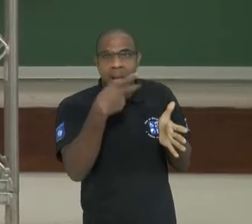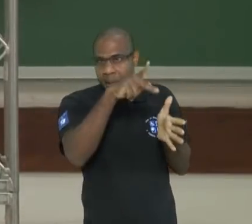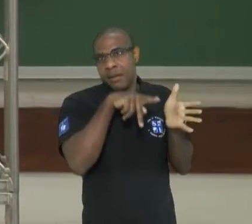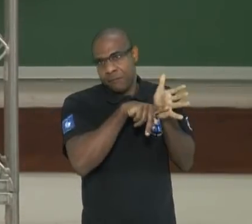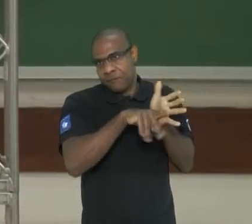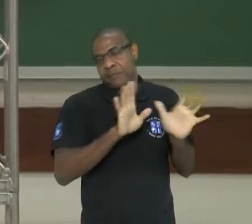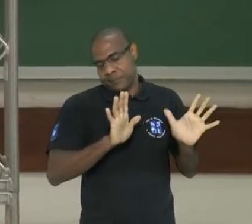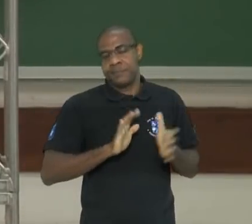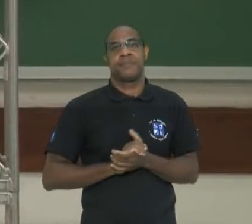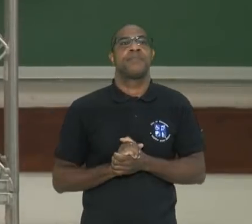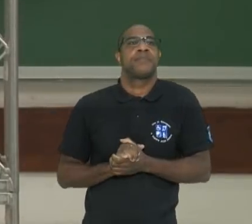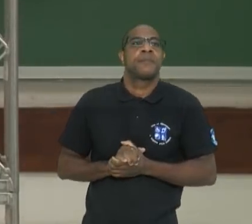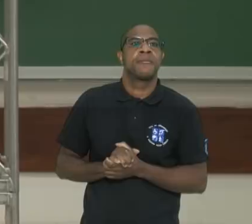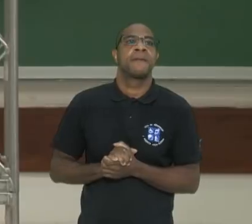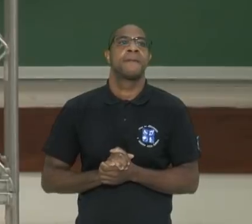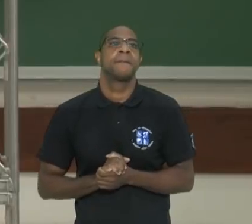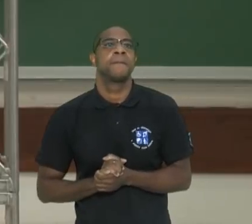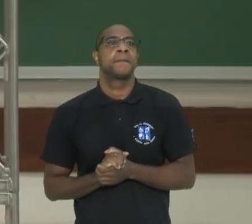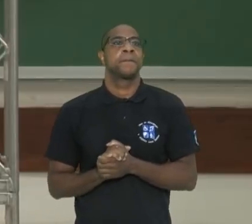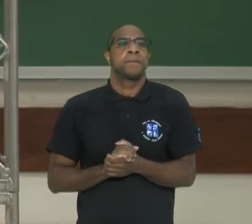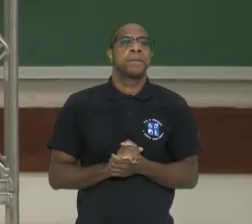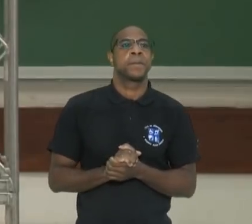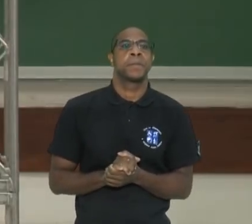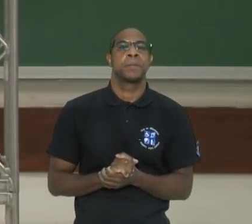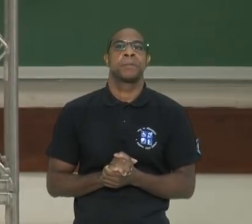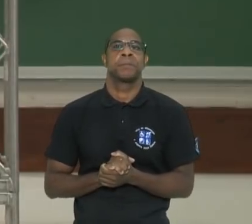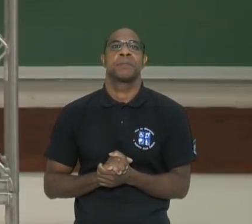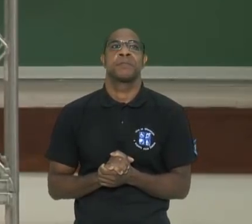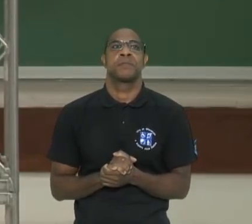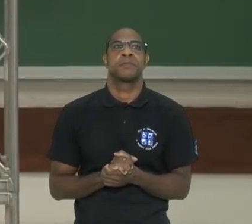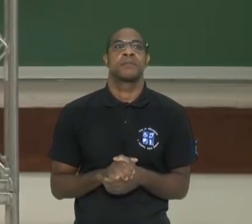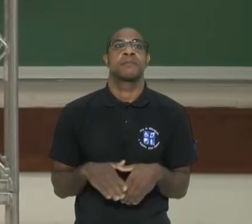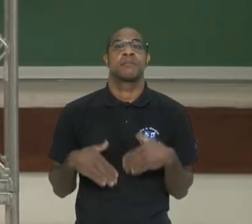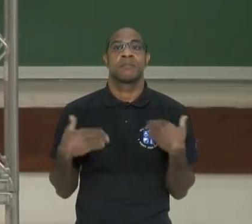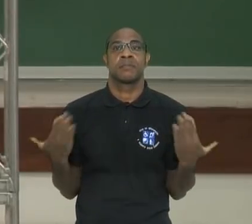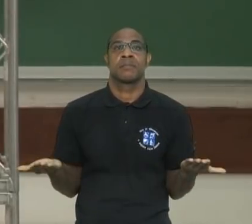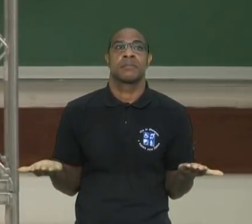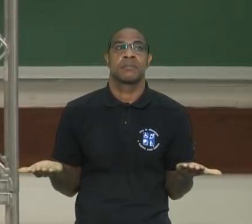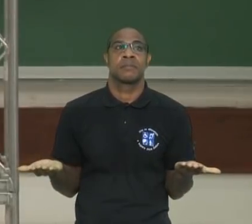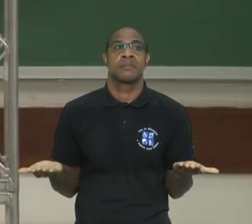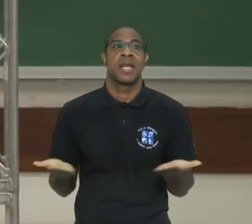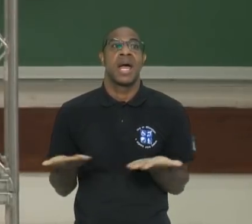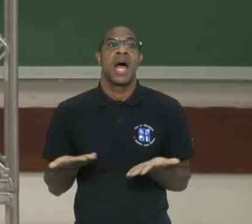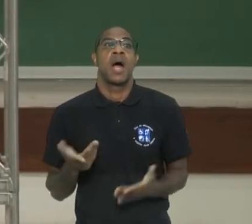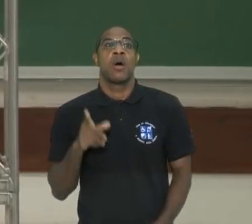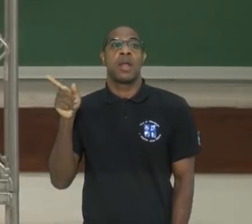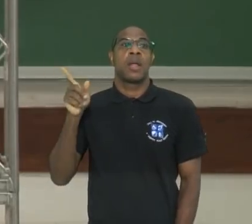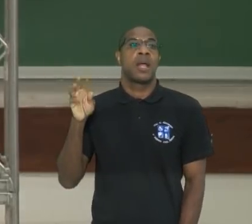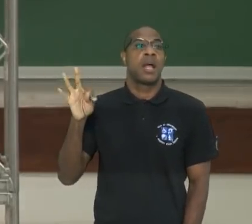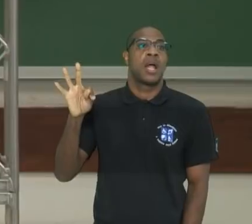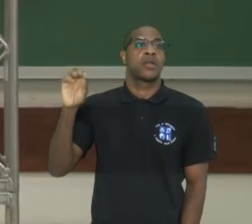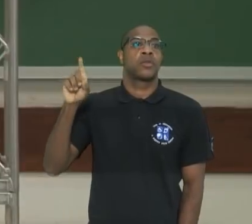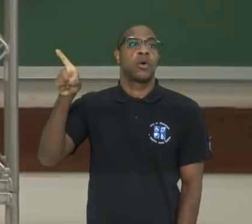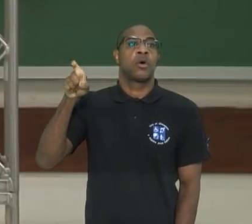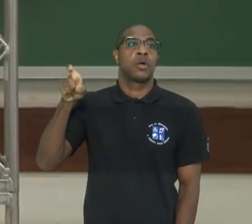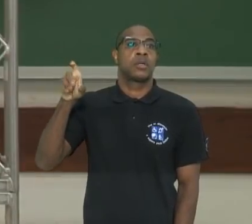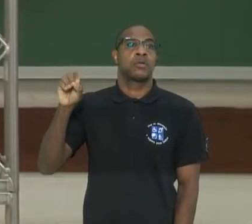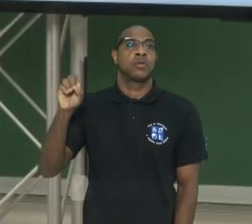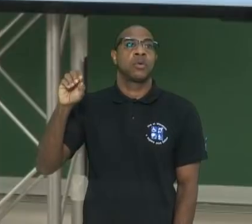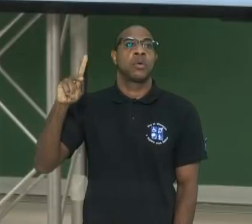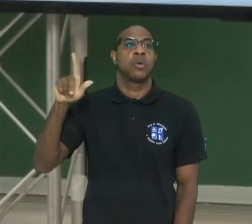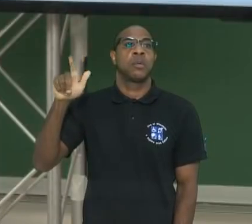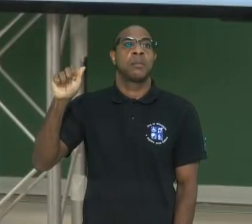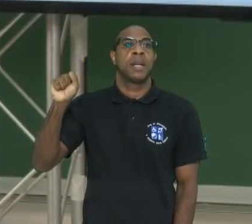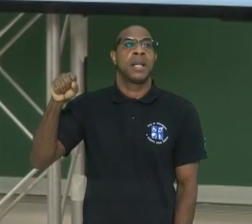Chagas naquela região. Muito bem, pessoal. Agora a gente vai falar sobre a toxoplasmose, uma